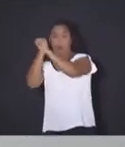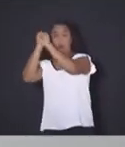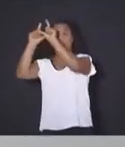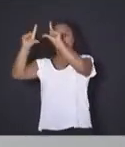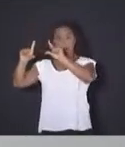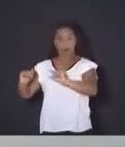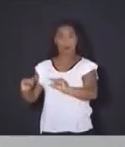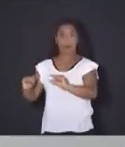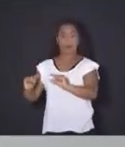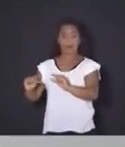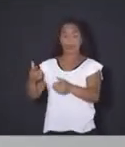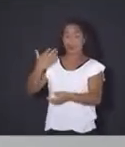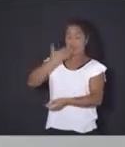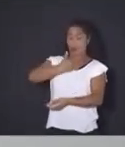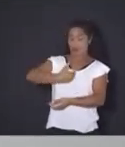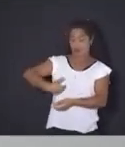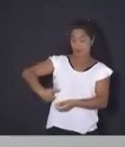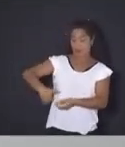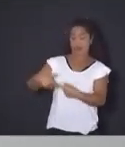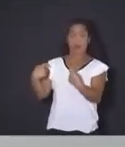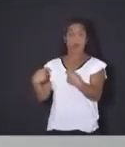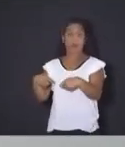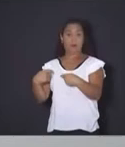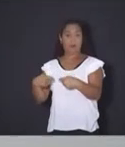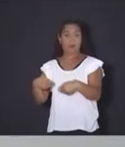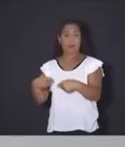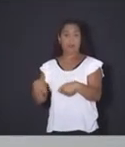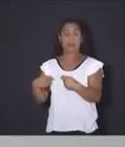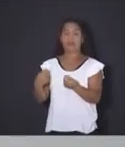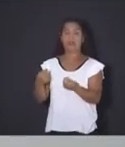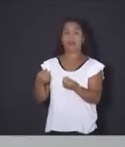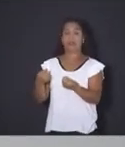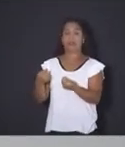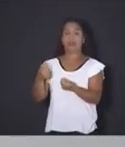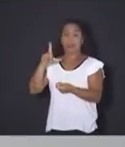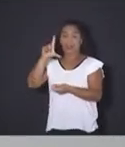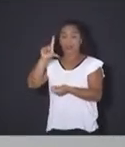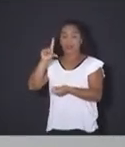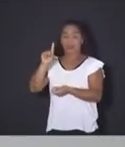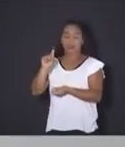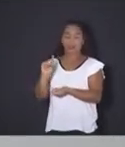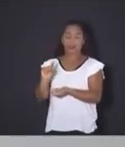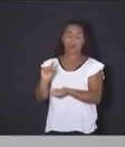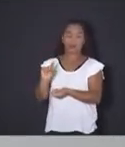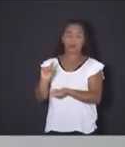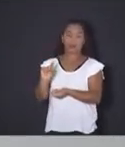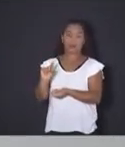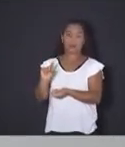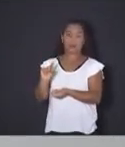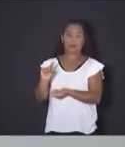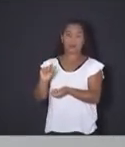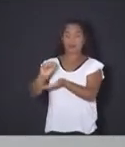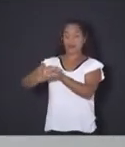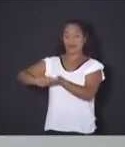governo deveria conter e reduzir a expansão dos gastos